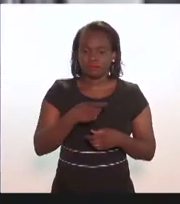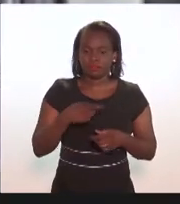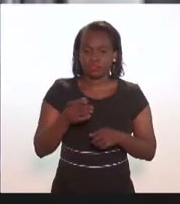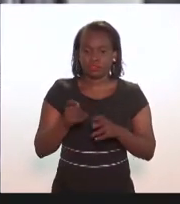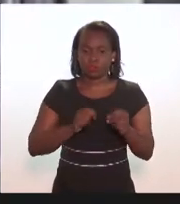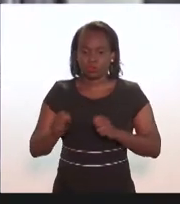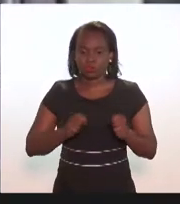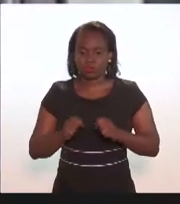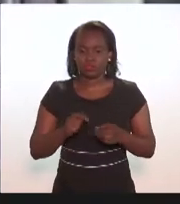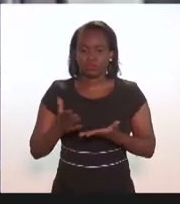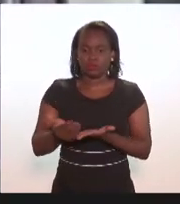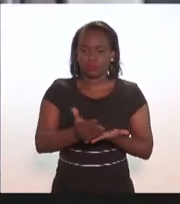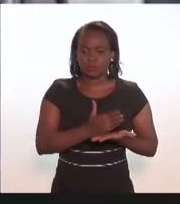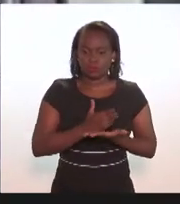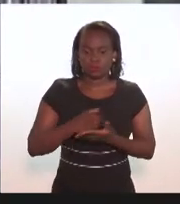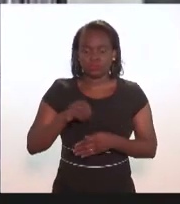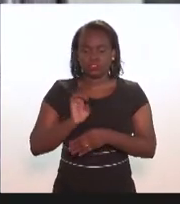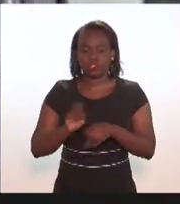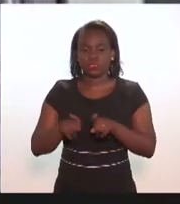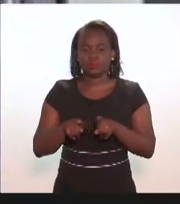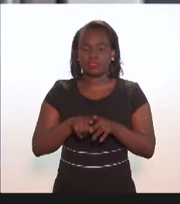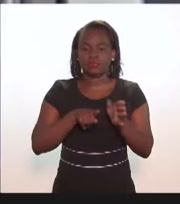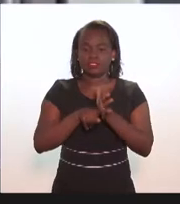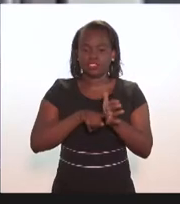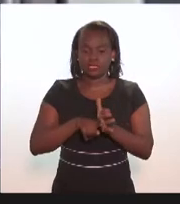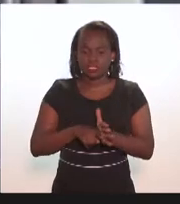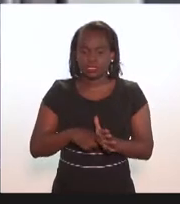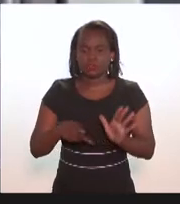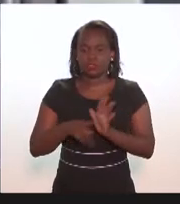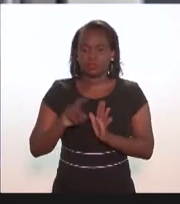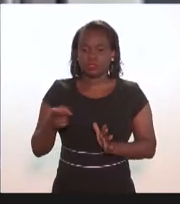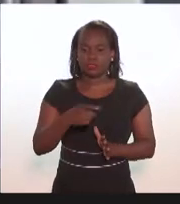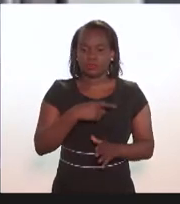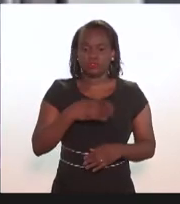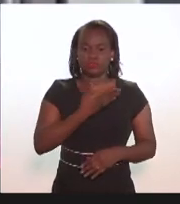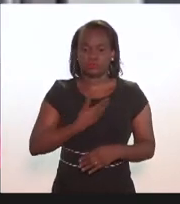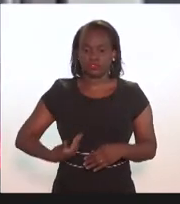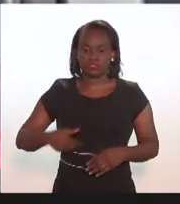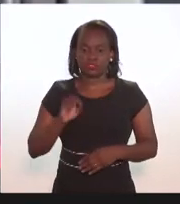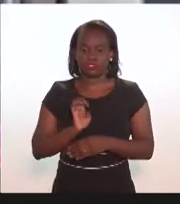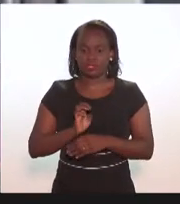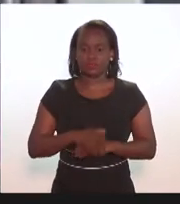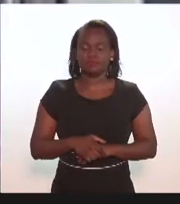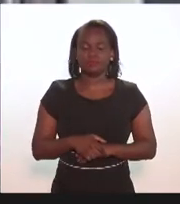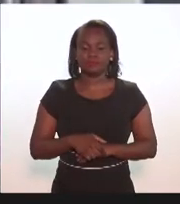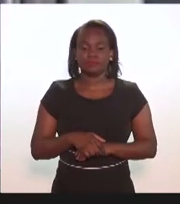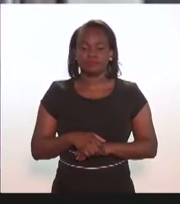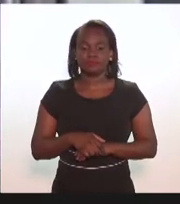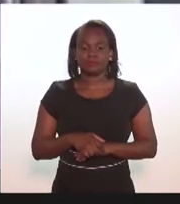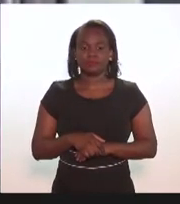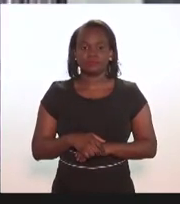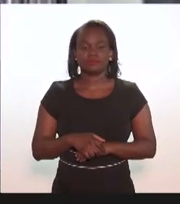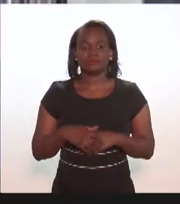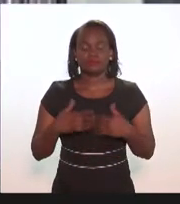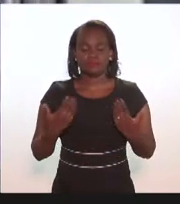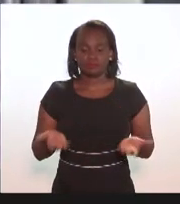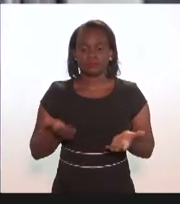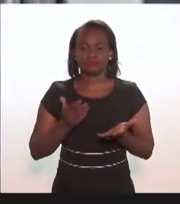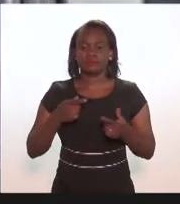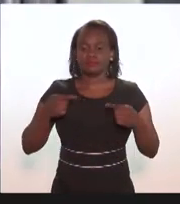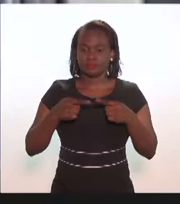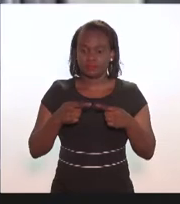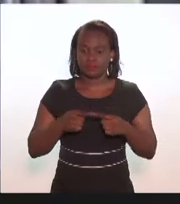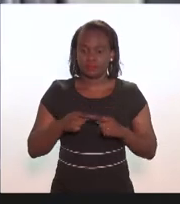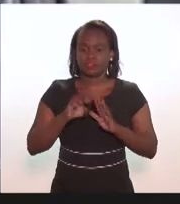da Arrecadação Estadual e Fiscalização dos Tributos Estaduais. E está de acordo